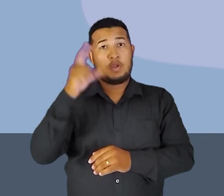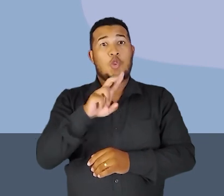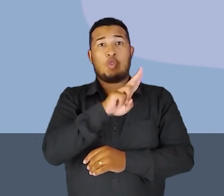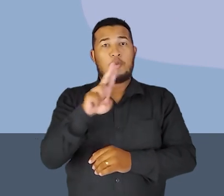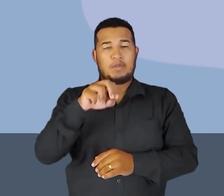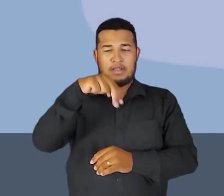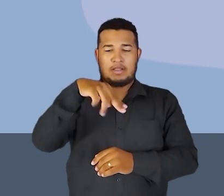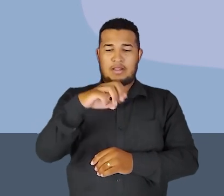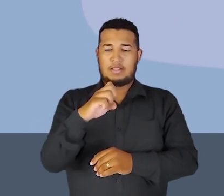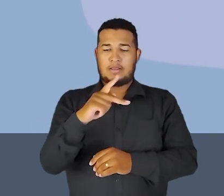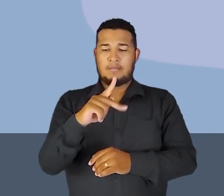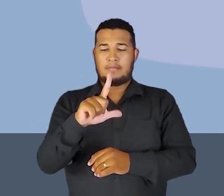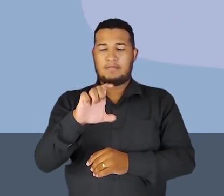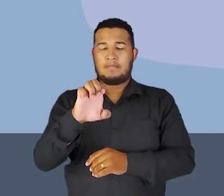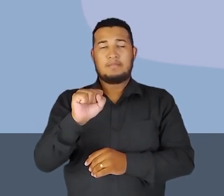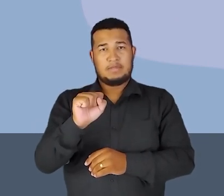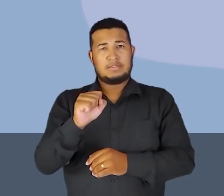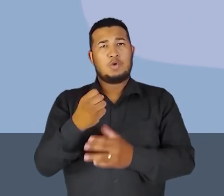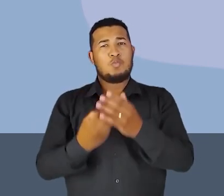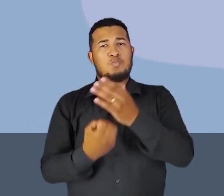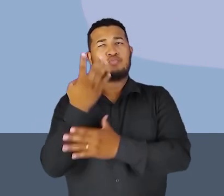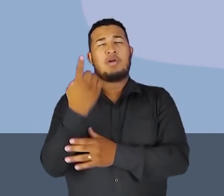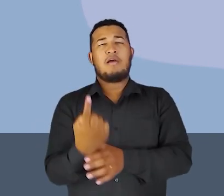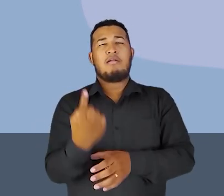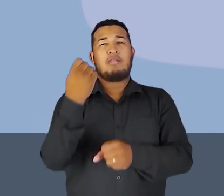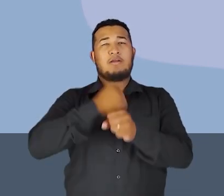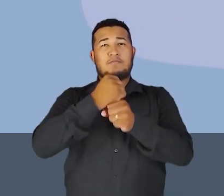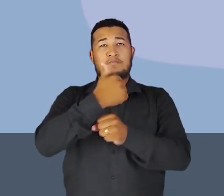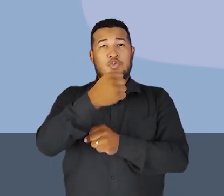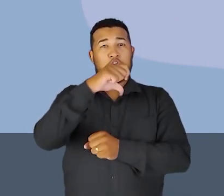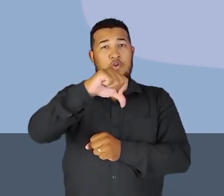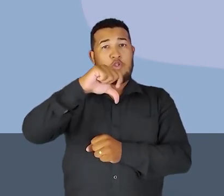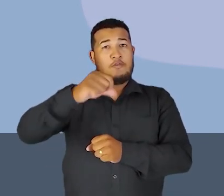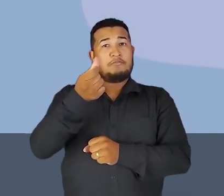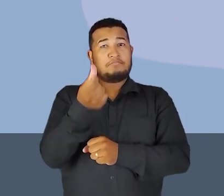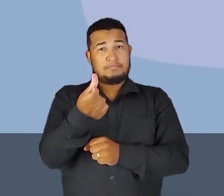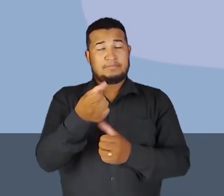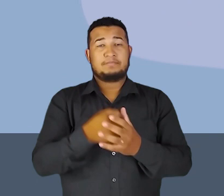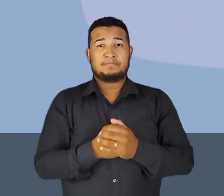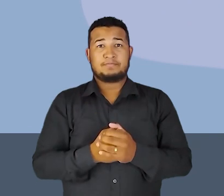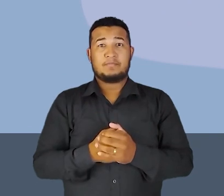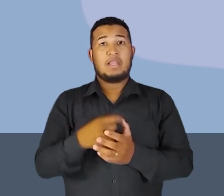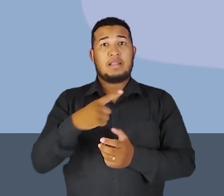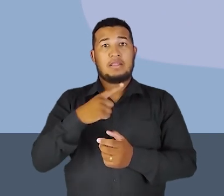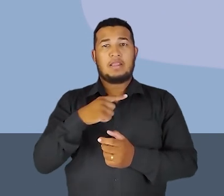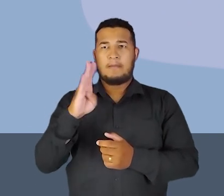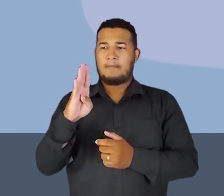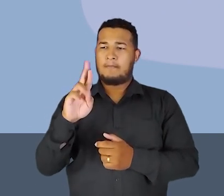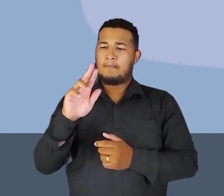chamado NEPLIS, que funciona desde 1996. Nós temos o Bravos Companheiros e